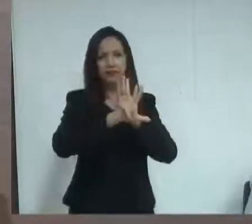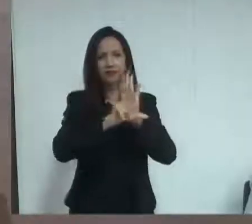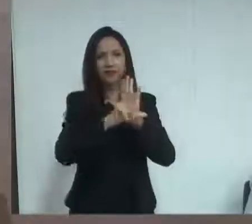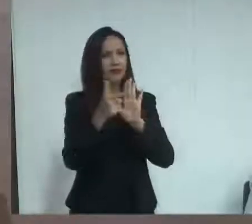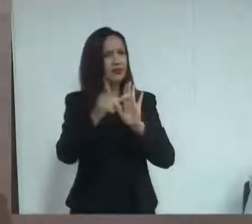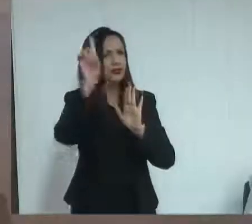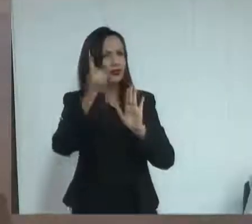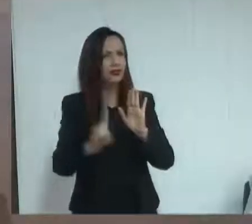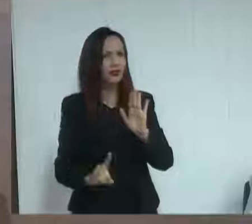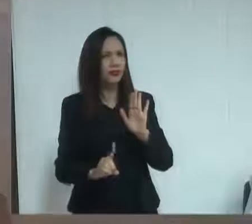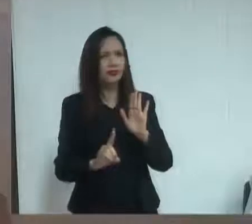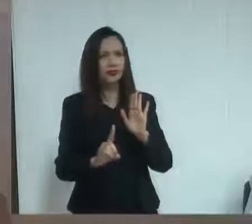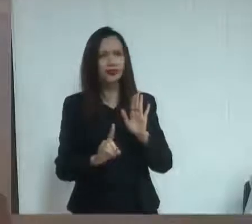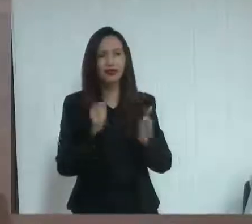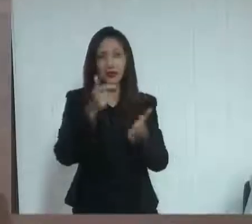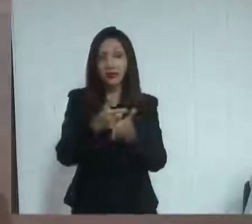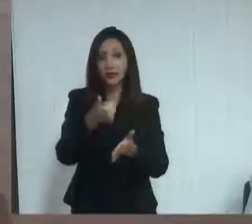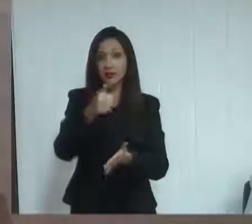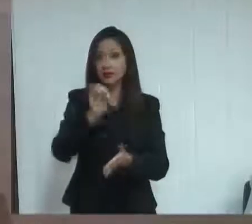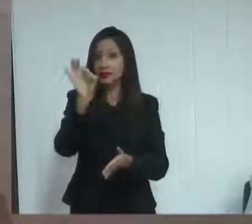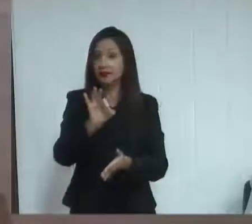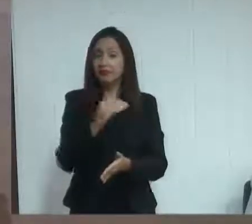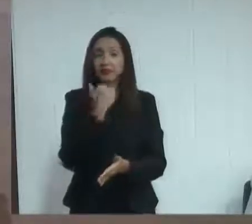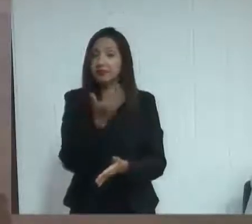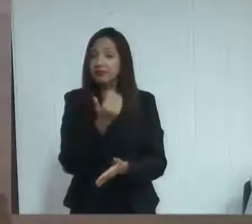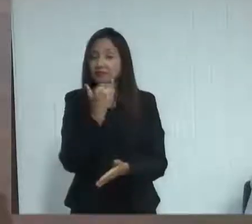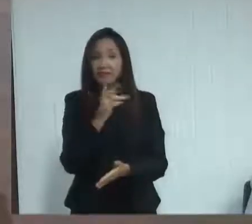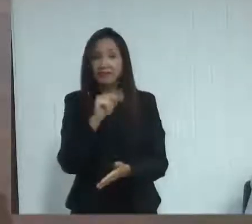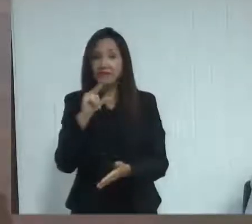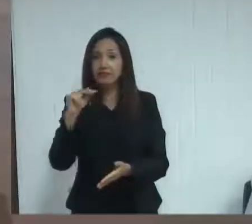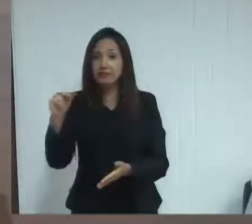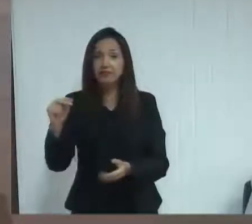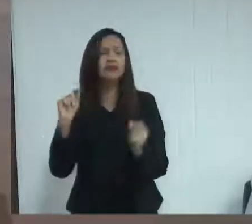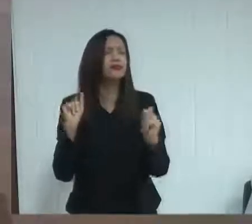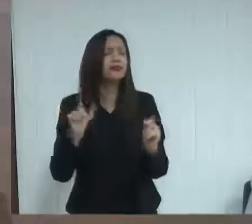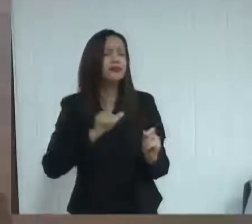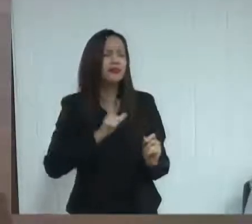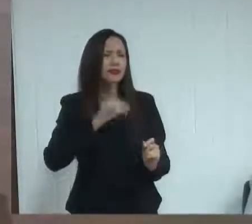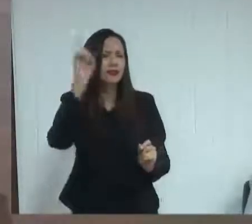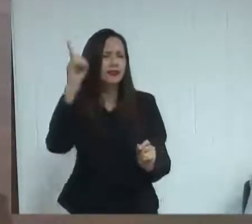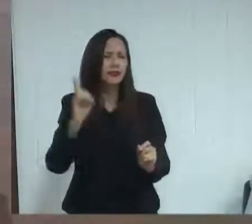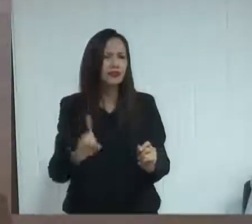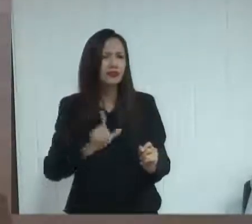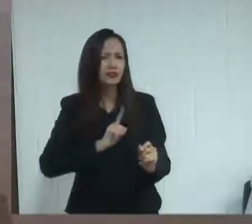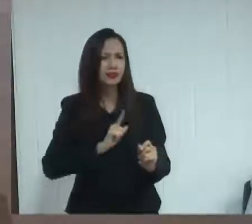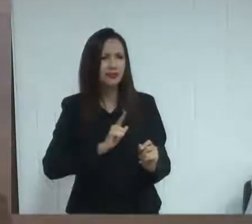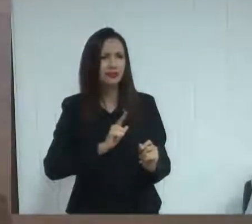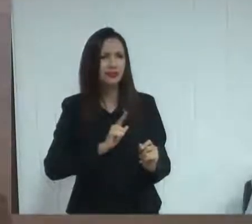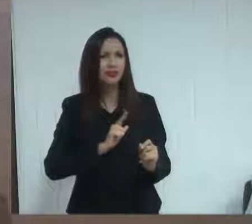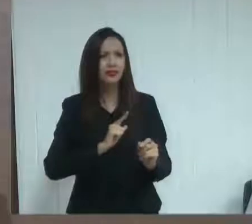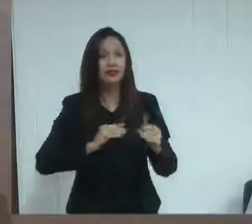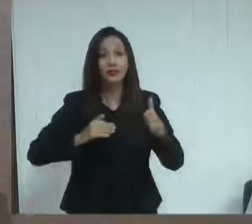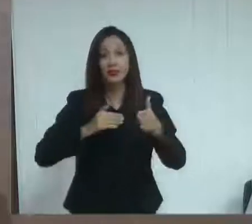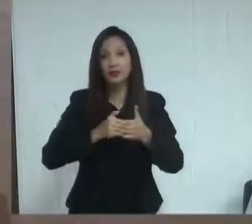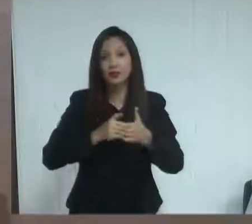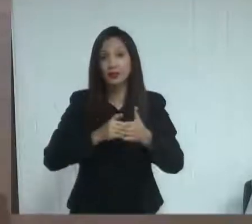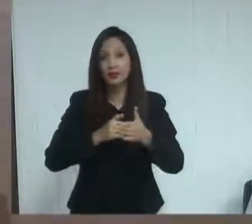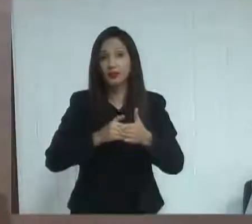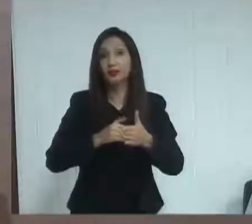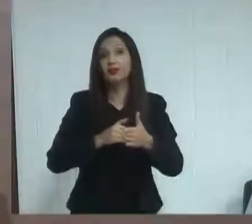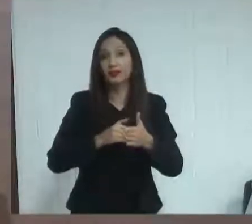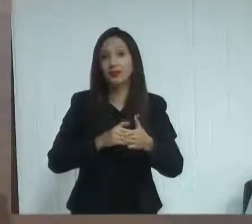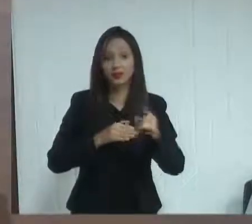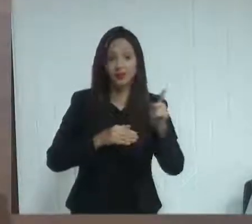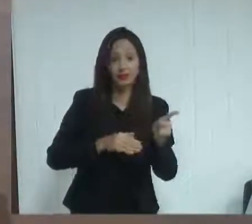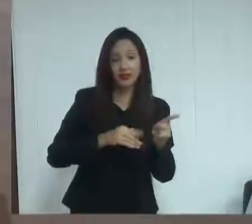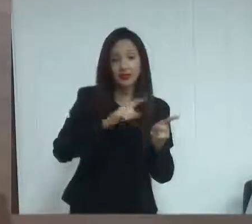de pagar com 10% ele terá mais. Aí ele terá direito ao quê? No máximo, de até 10%. Aí